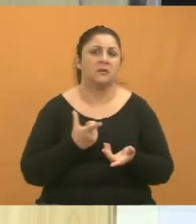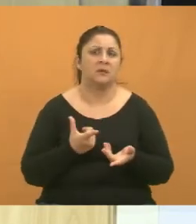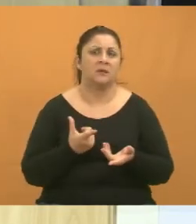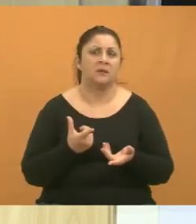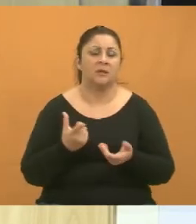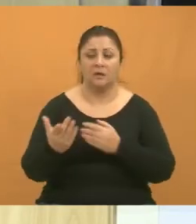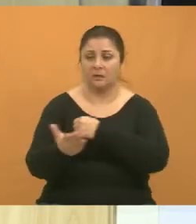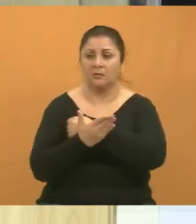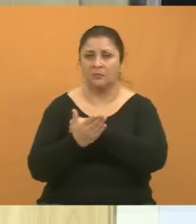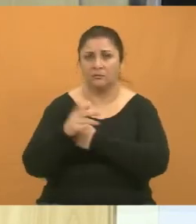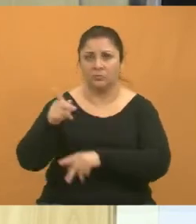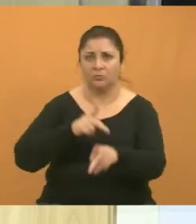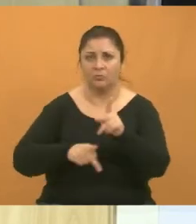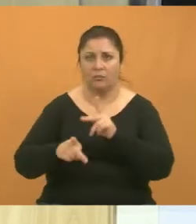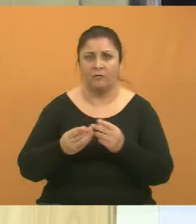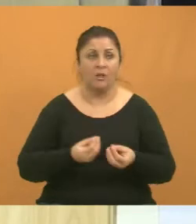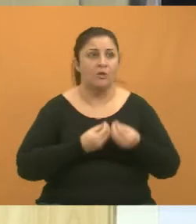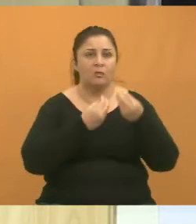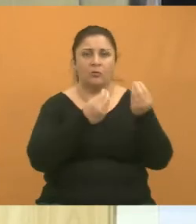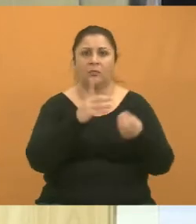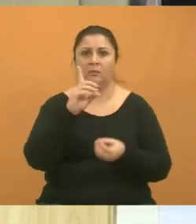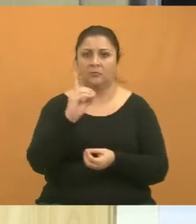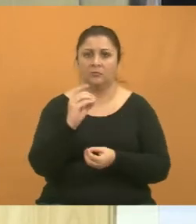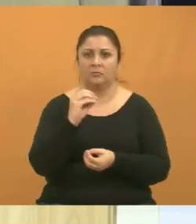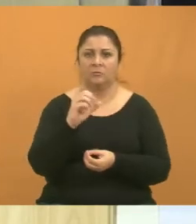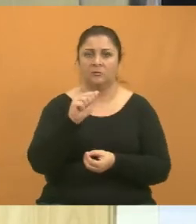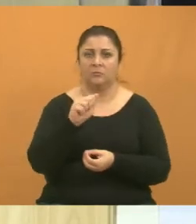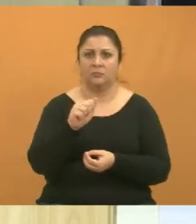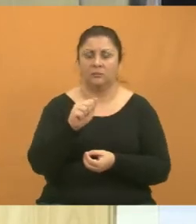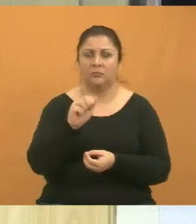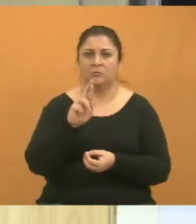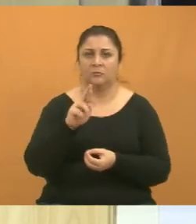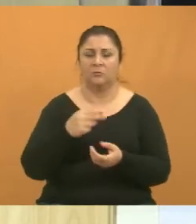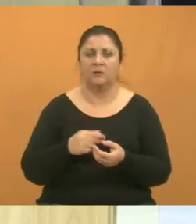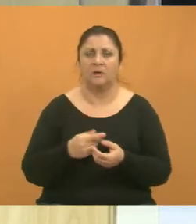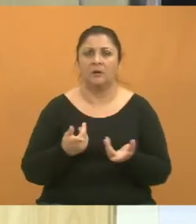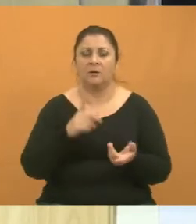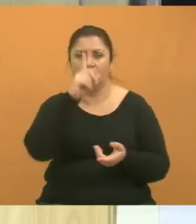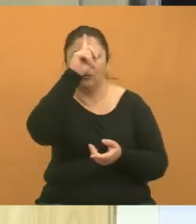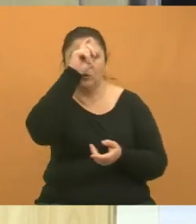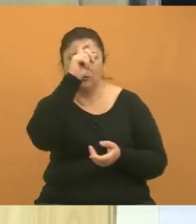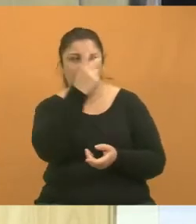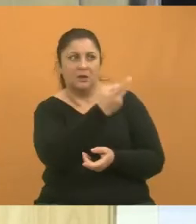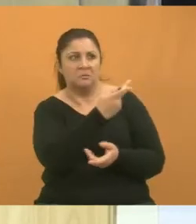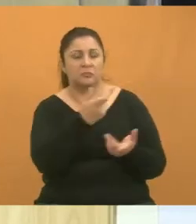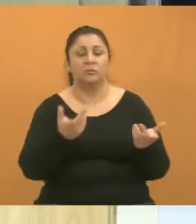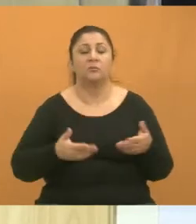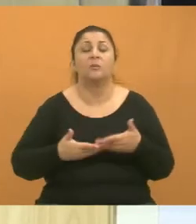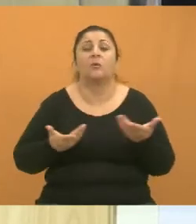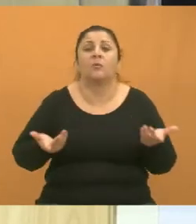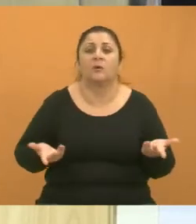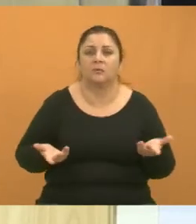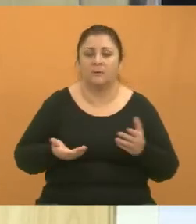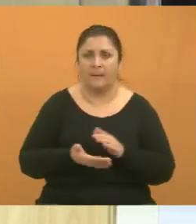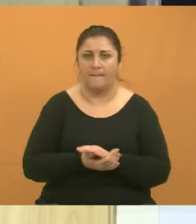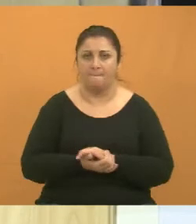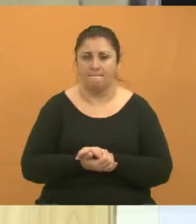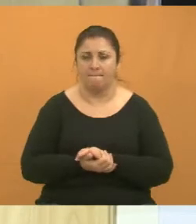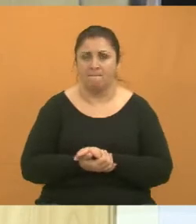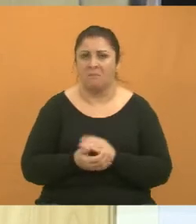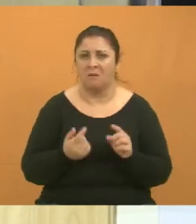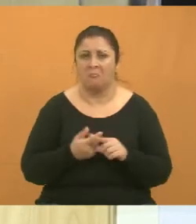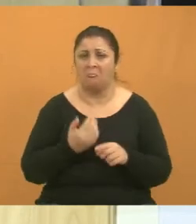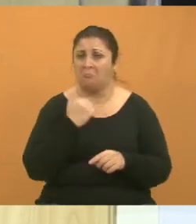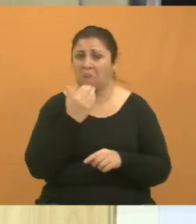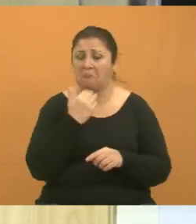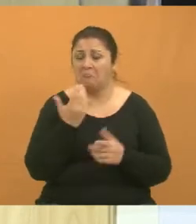da população para esse fim, né? Para Santa Casa, para o São Francisco, né? Porque essa eu não